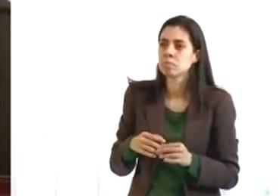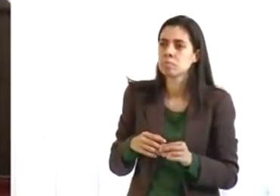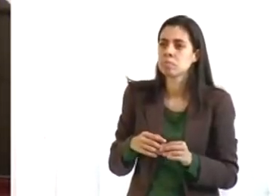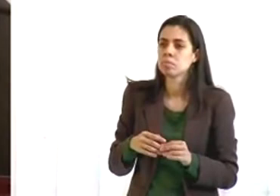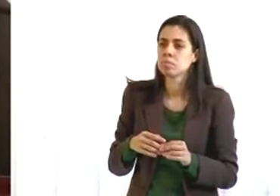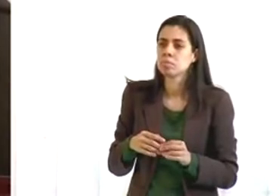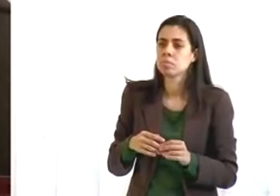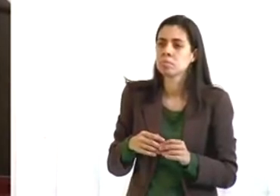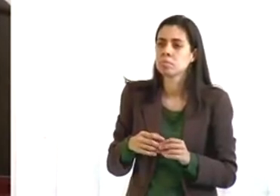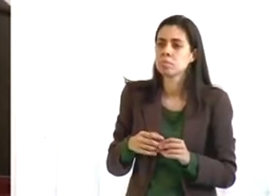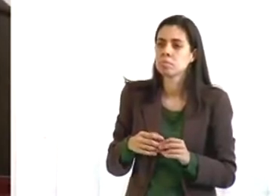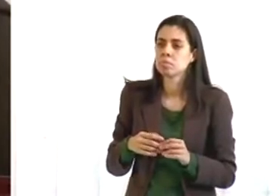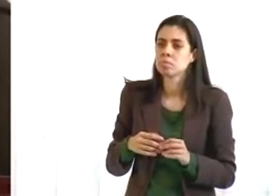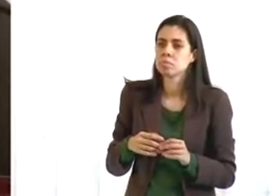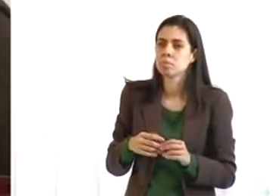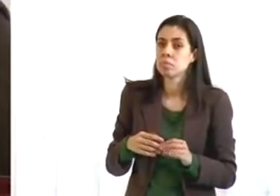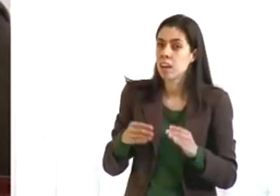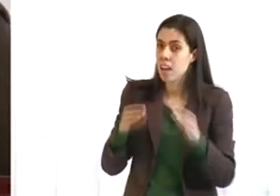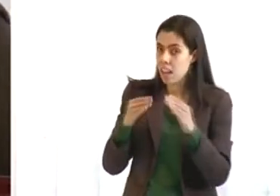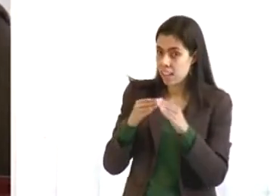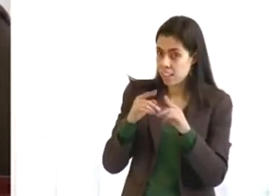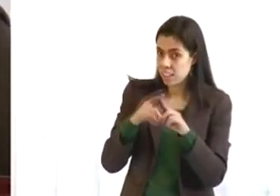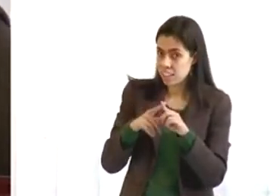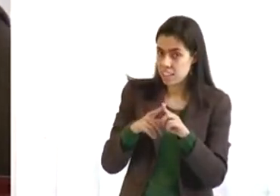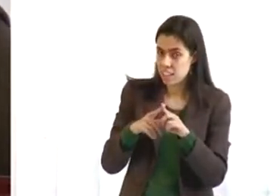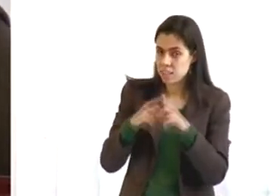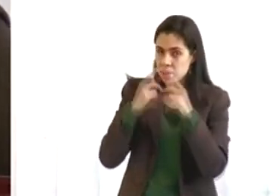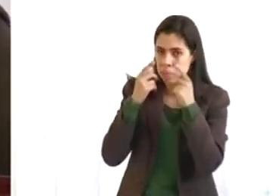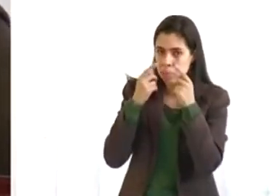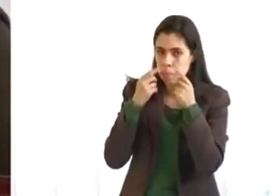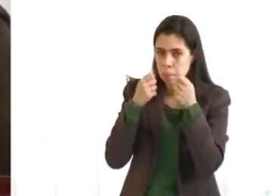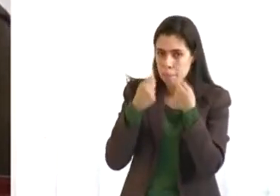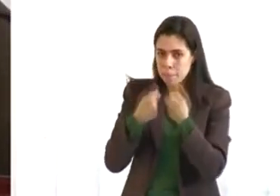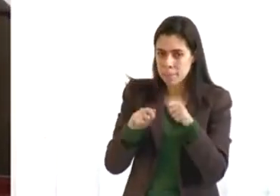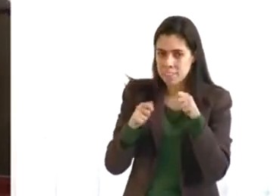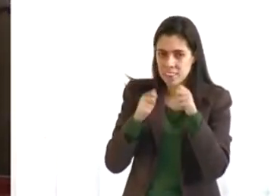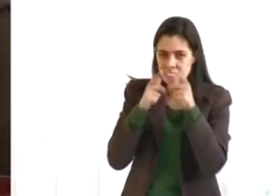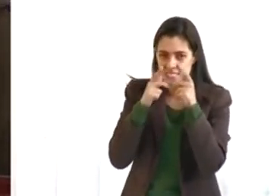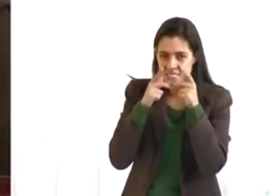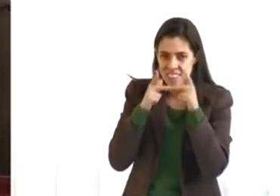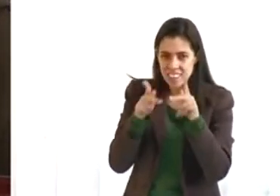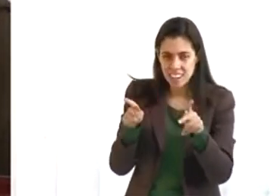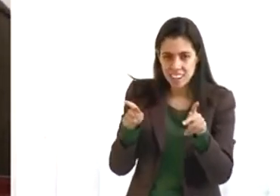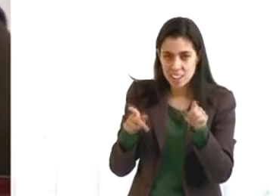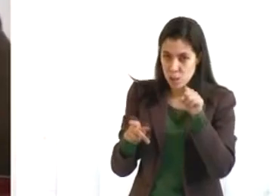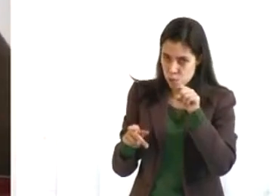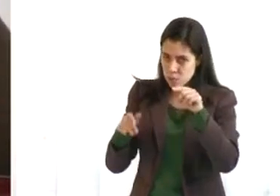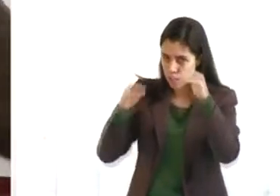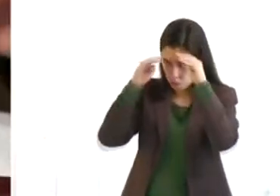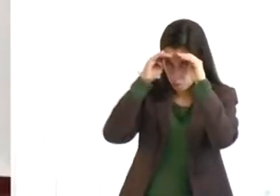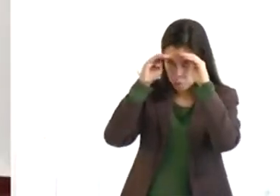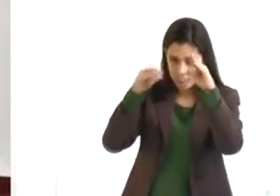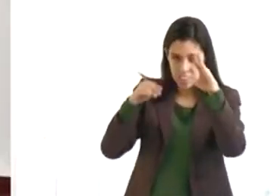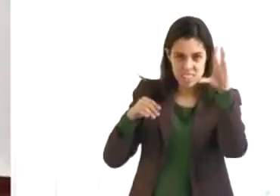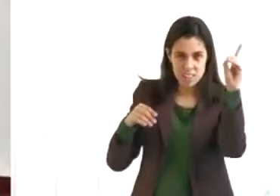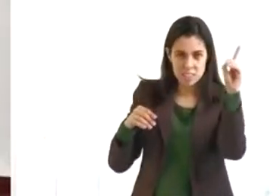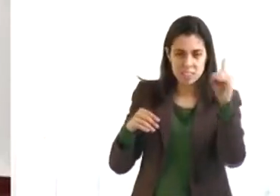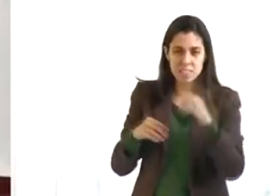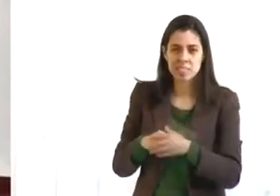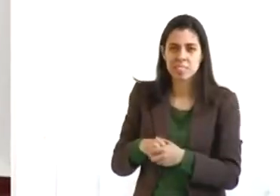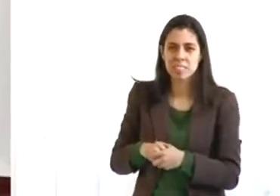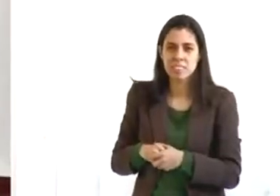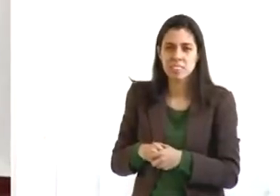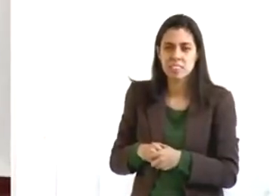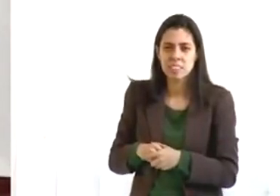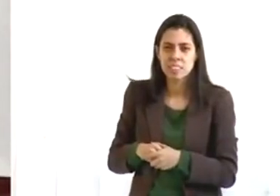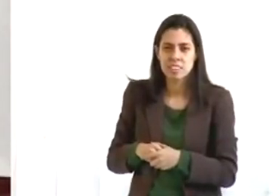Irmãos, a igreja não pode se calar. Você tem sido um discípulo obediente? Você não